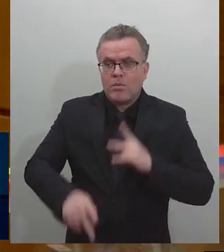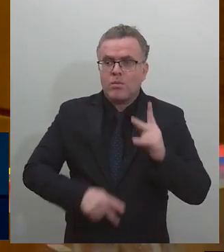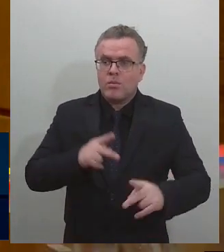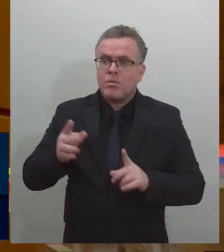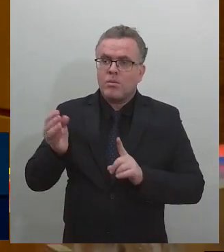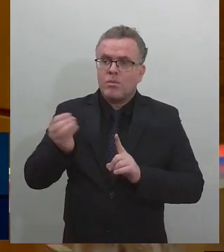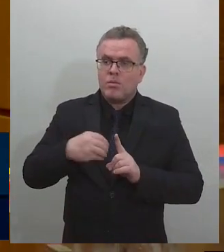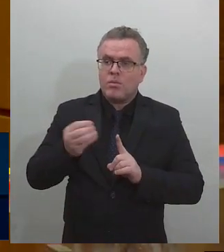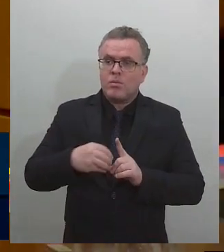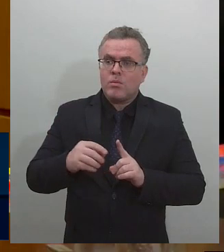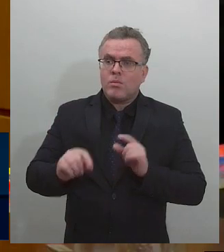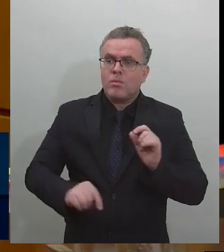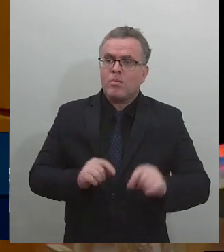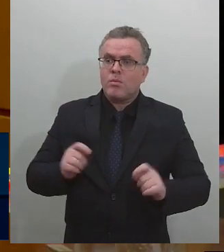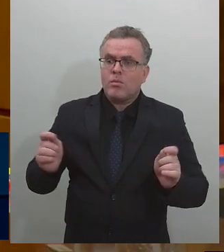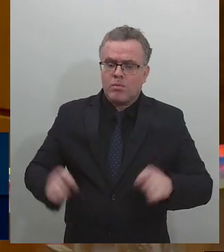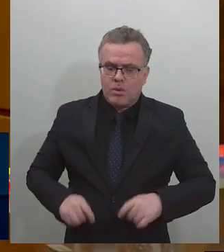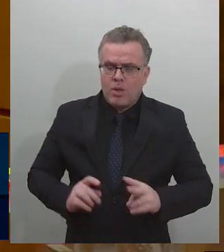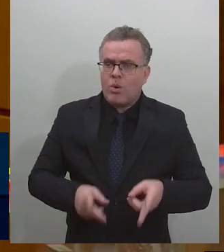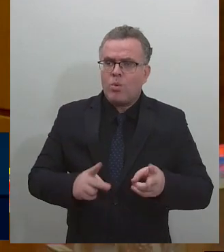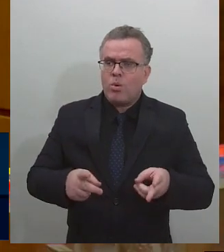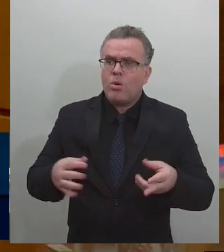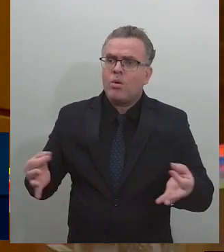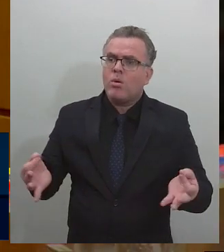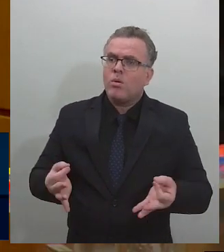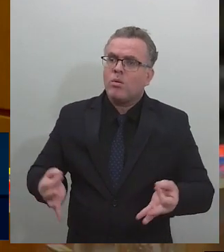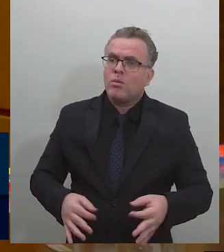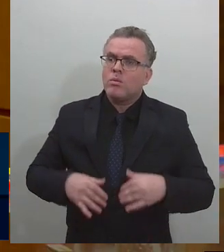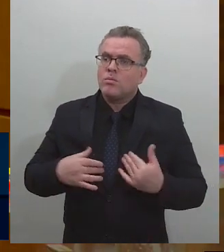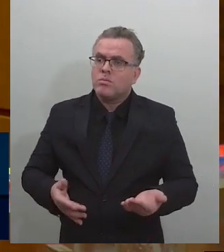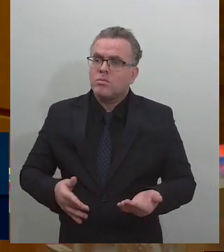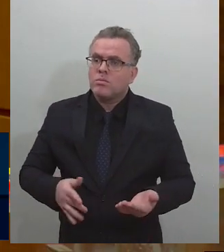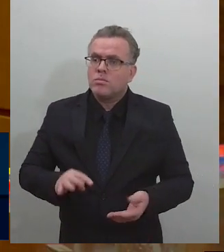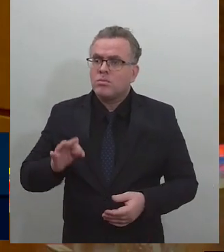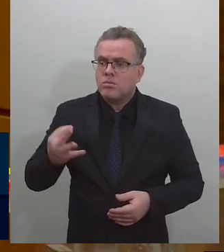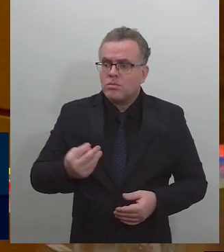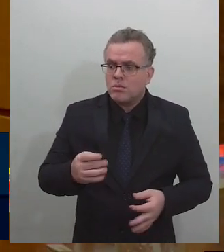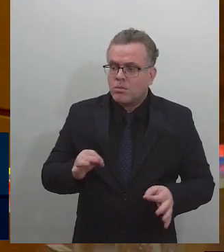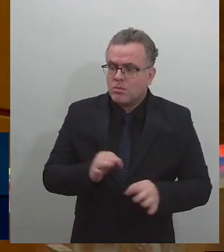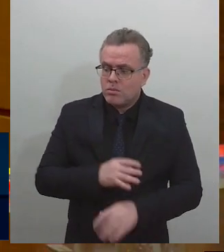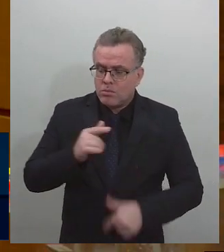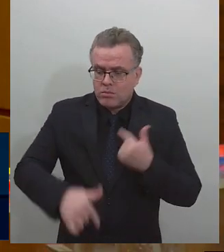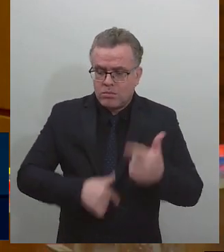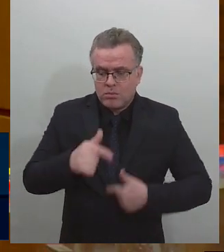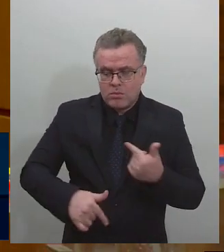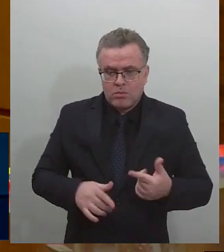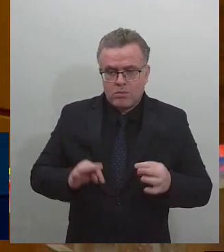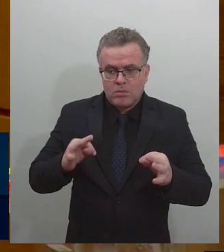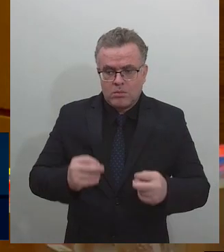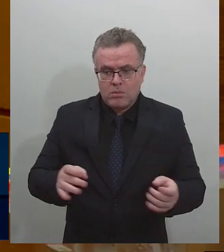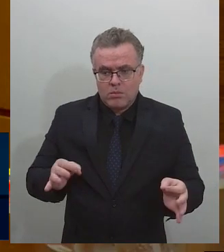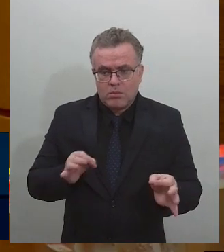direitos para todas e todos os trabalhadores e trabalhadoras do município de Aracaju.